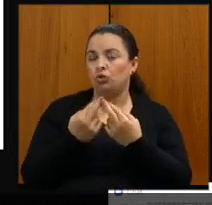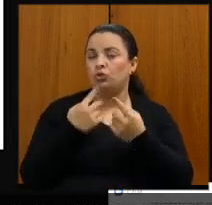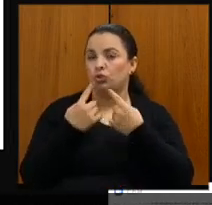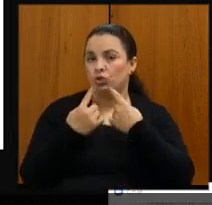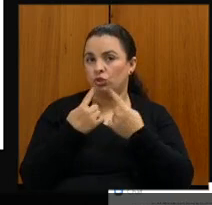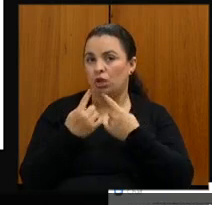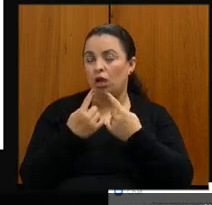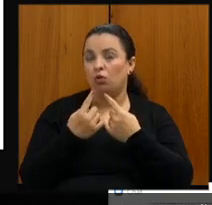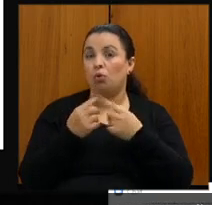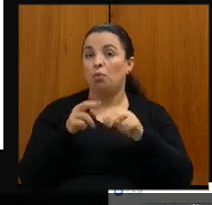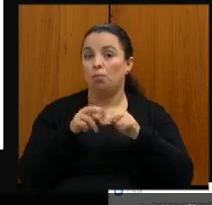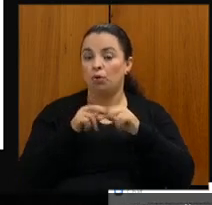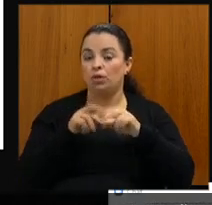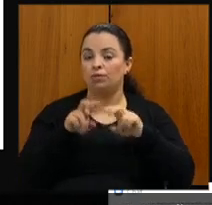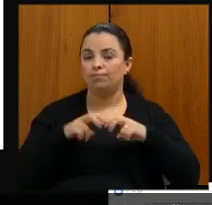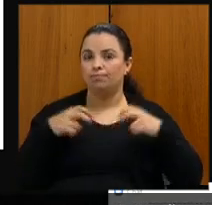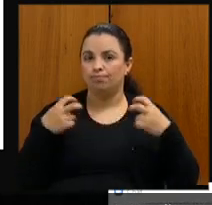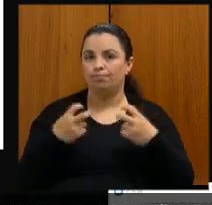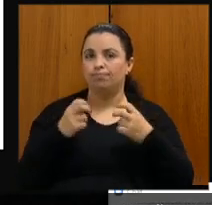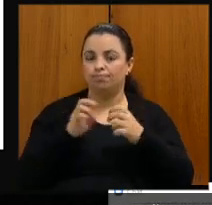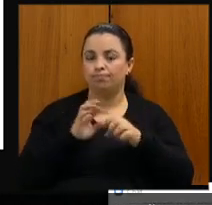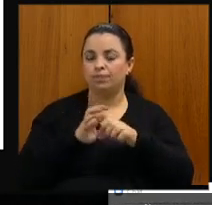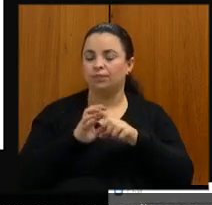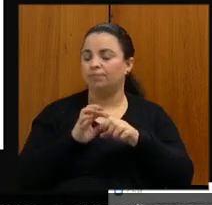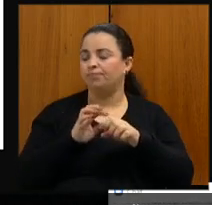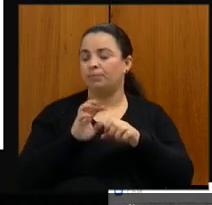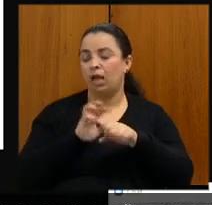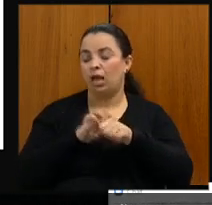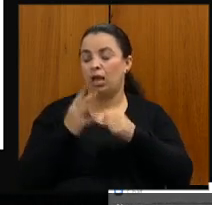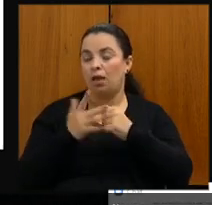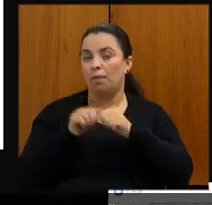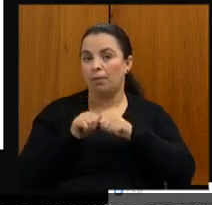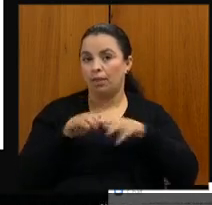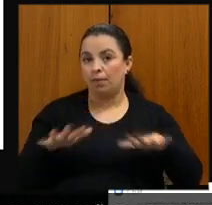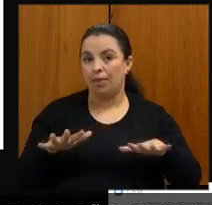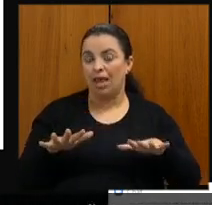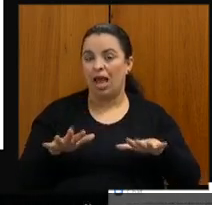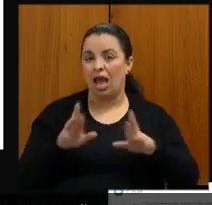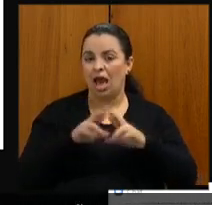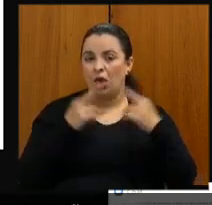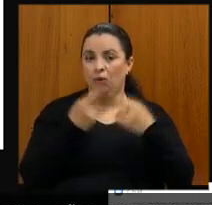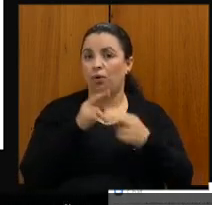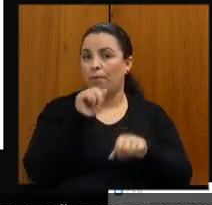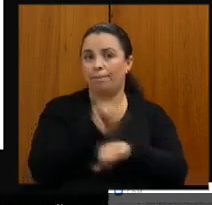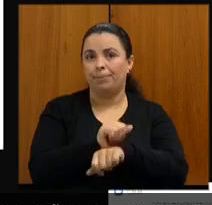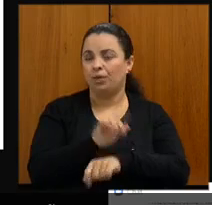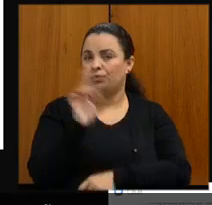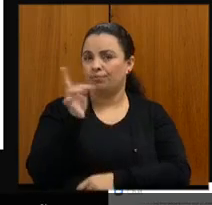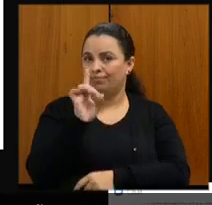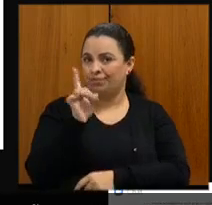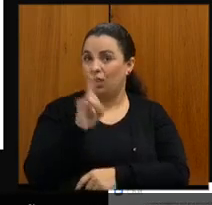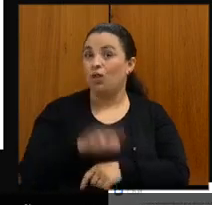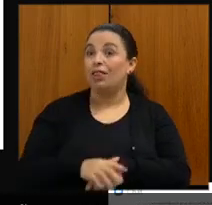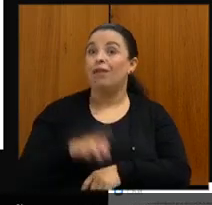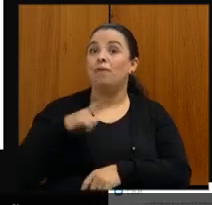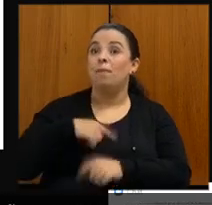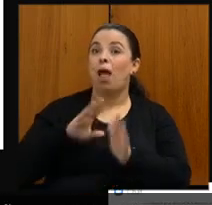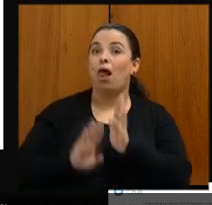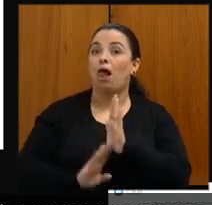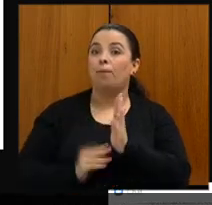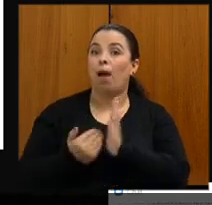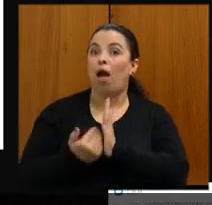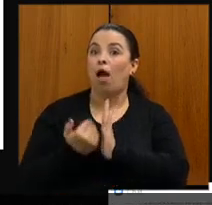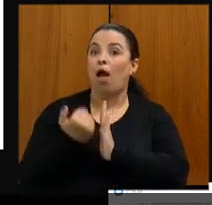da pandemia não foram interrompidas ao contrário viu deputada aumentam em muito nós vamos ver os números daqui a